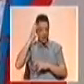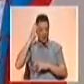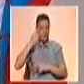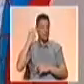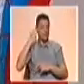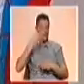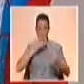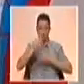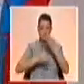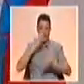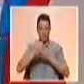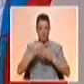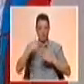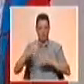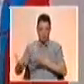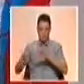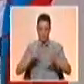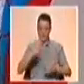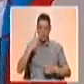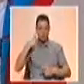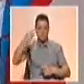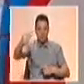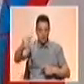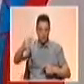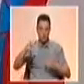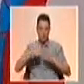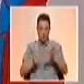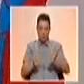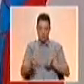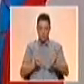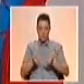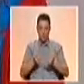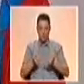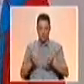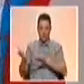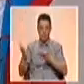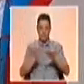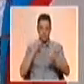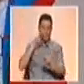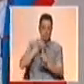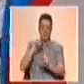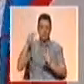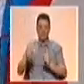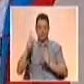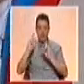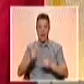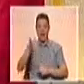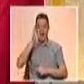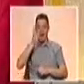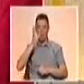conversa em que estão convidados três especialistas, com a moderadora, é apresentada uma perspectiva, neste caso sobre a